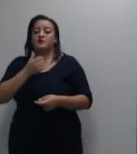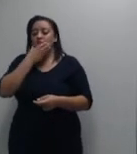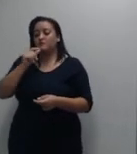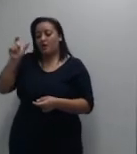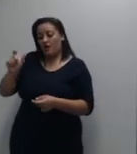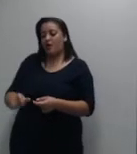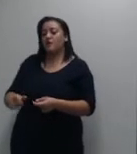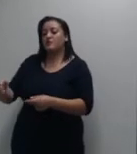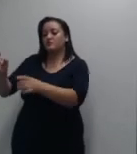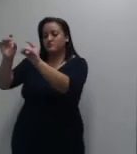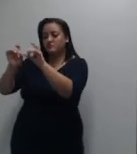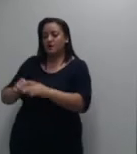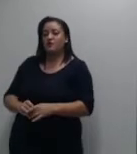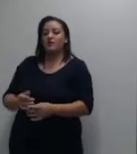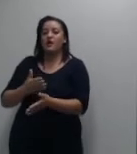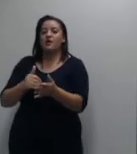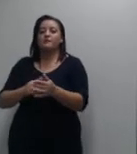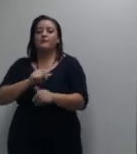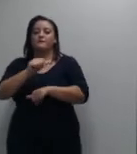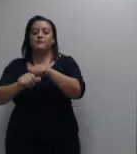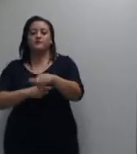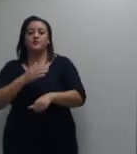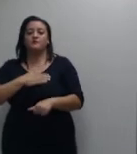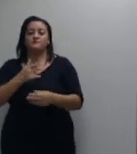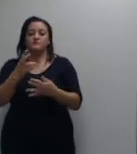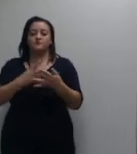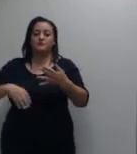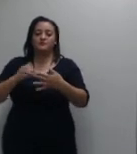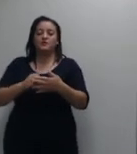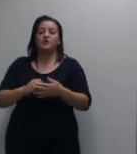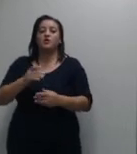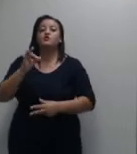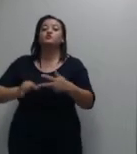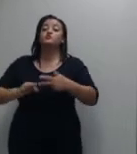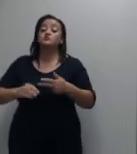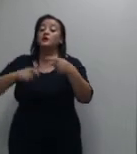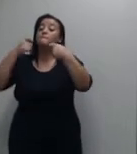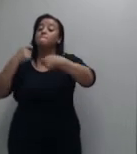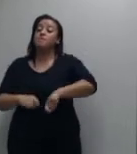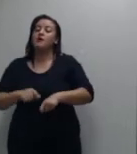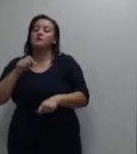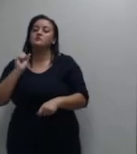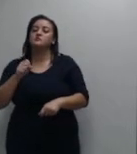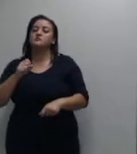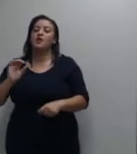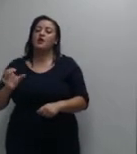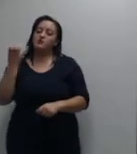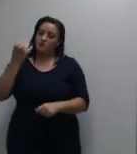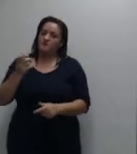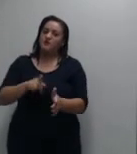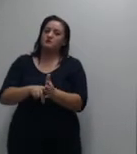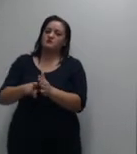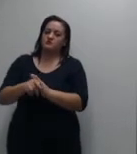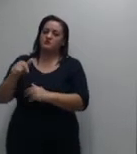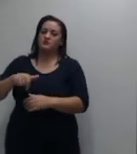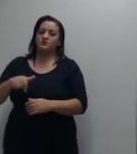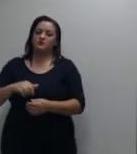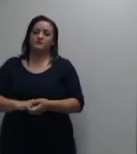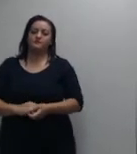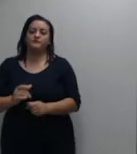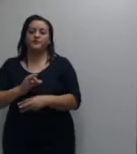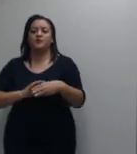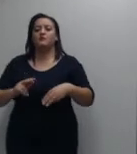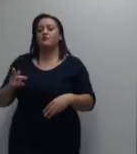até o mudei com relação ao vivo ele tem que o judiciário ele pode decidir essas questões é isso o ministério